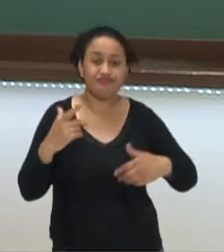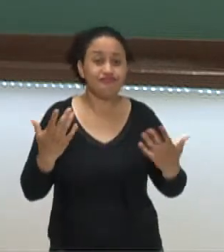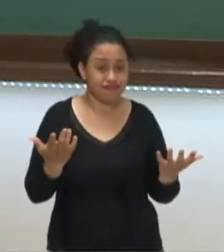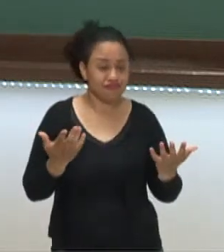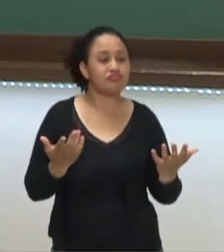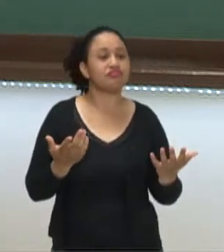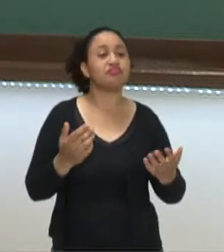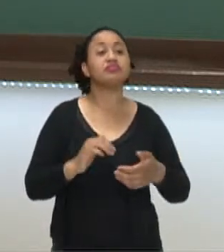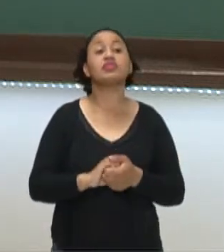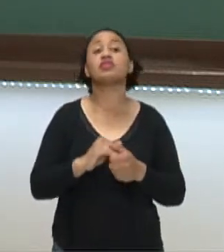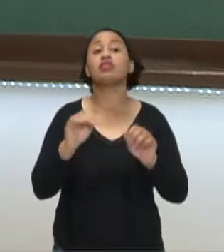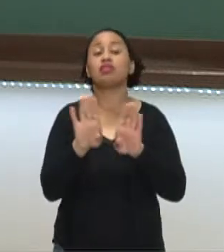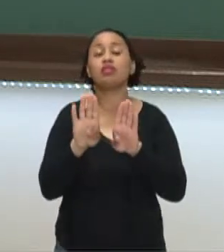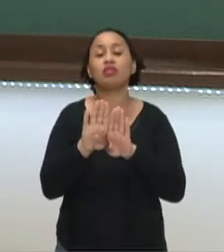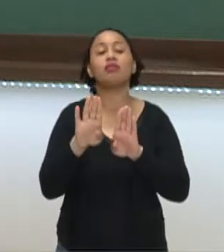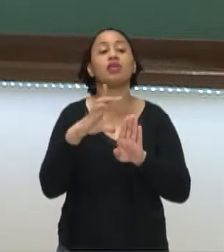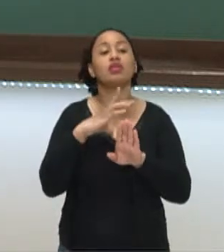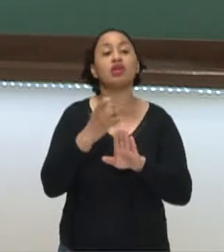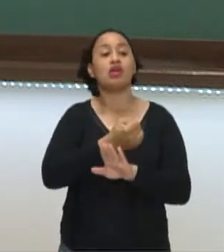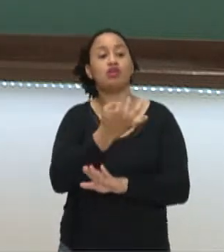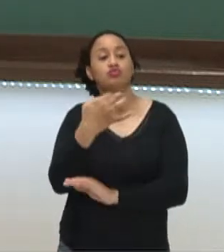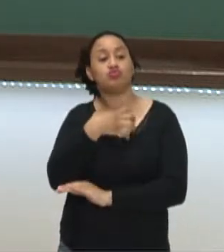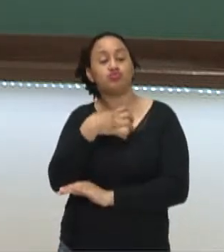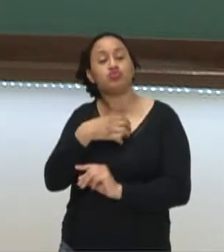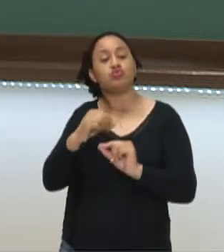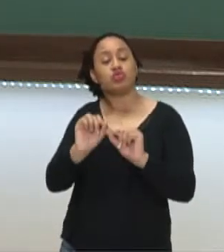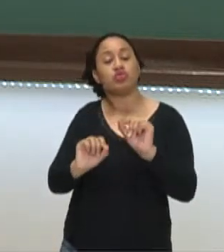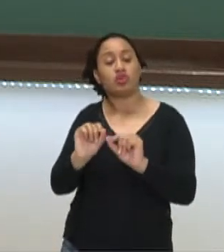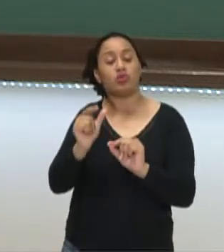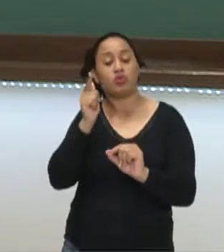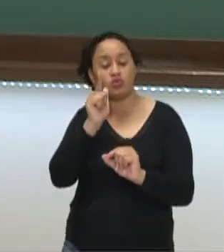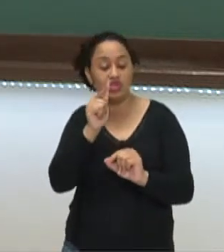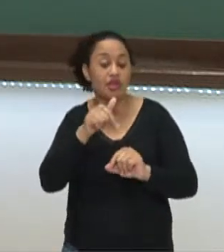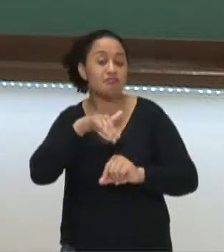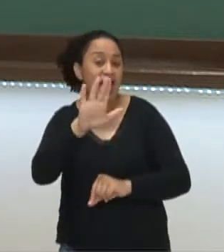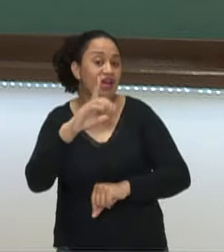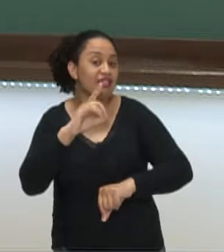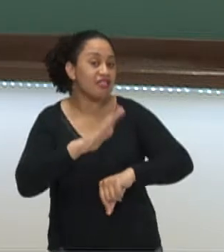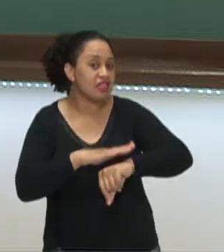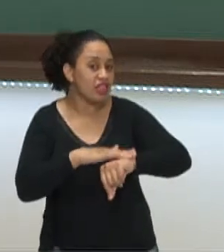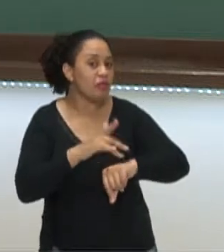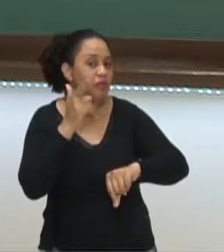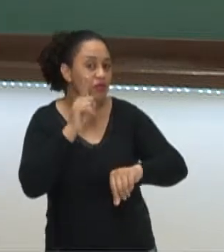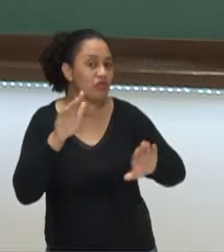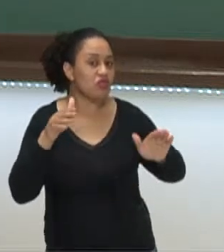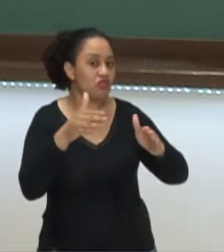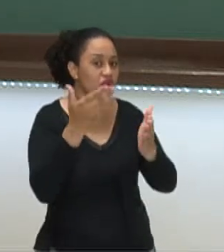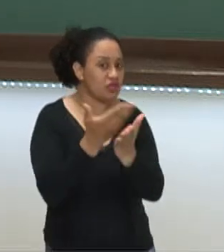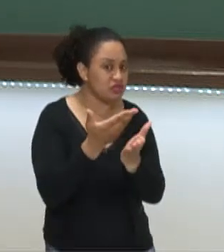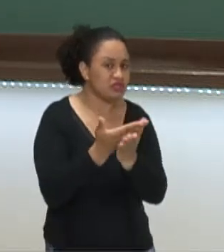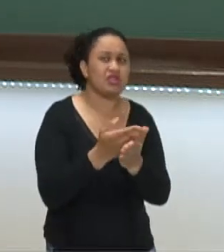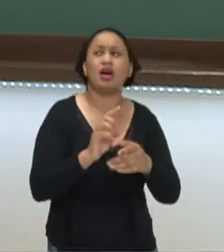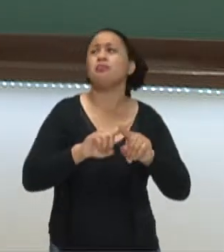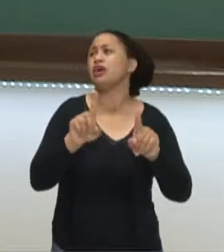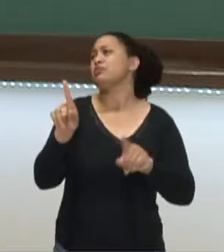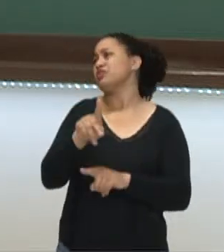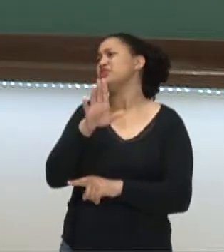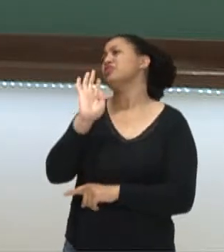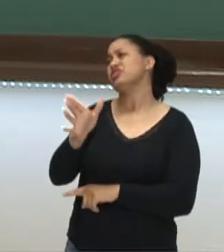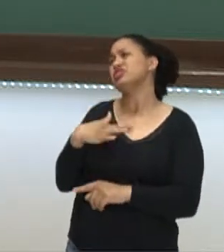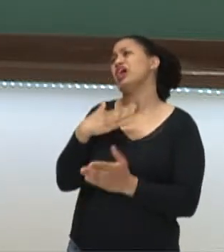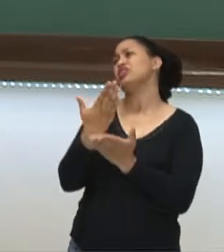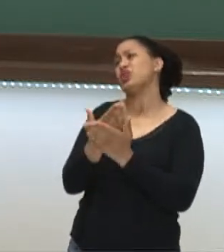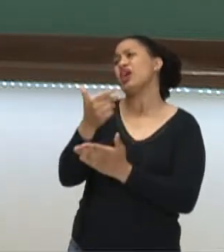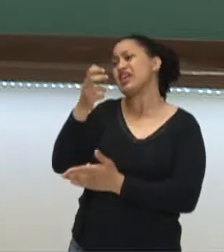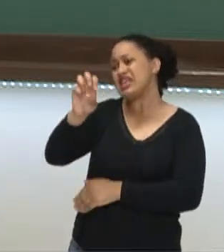falar. Ainda, existem maneiras para você conseguir mais tempo para estudar? Ah, professor, mas eu já dedico